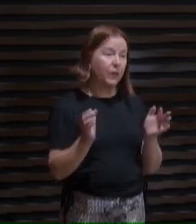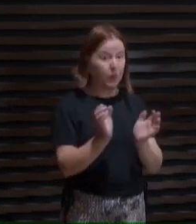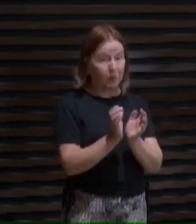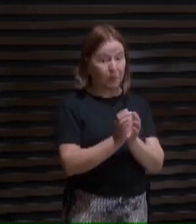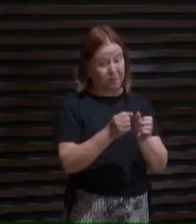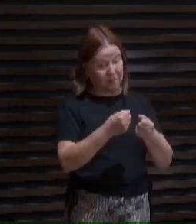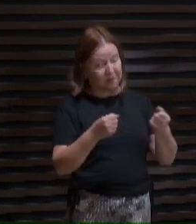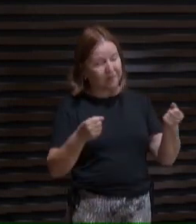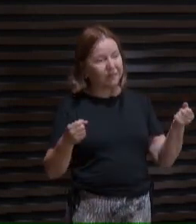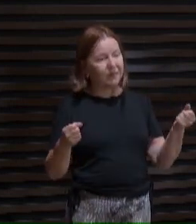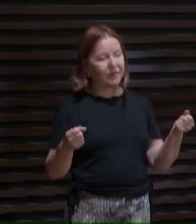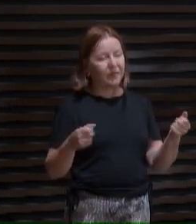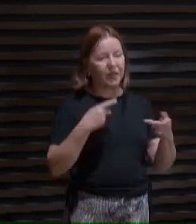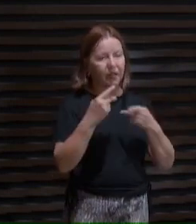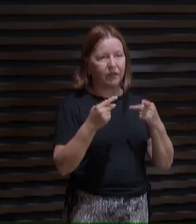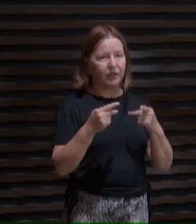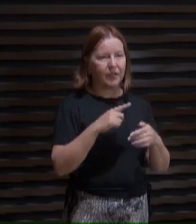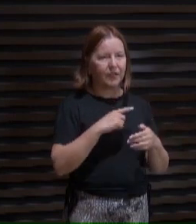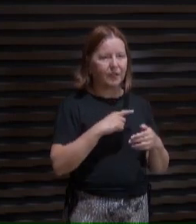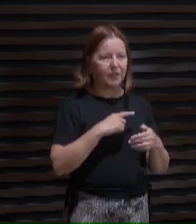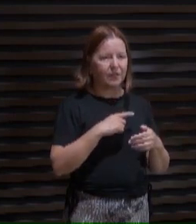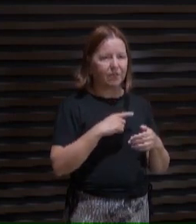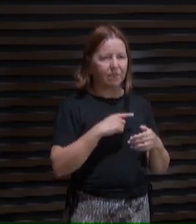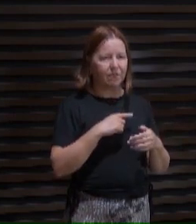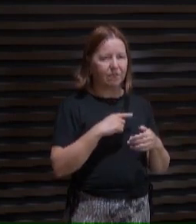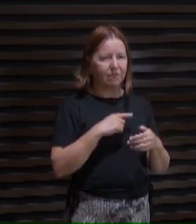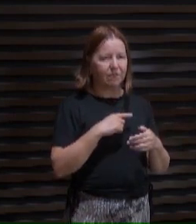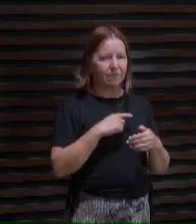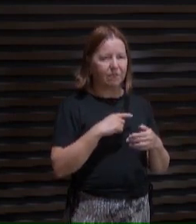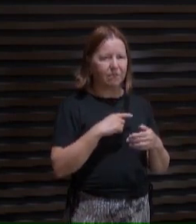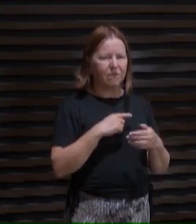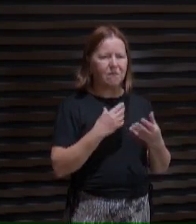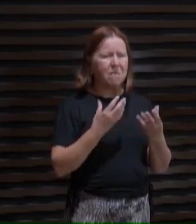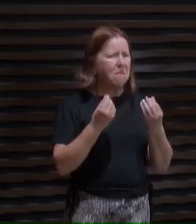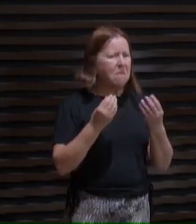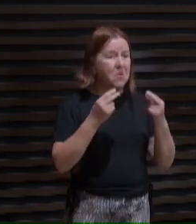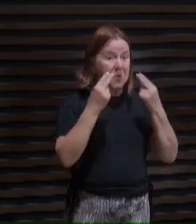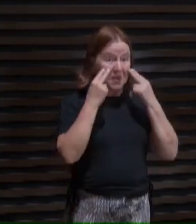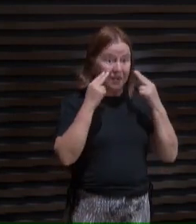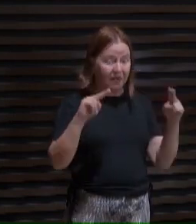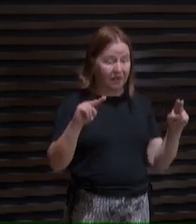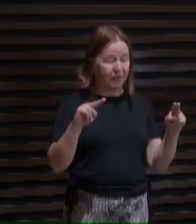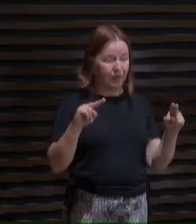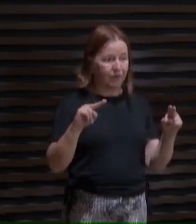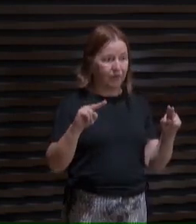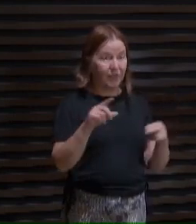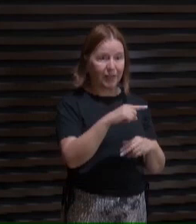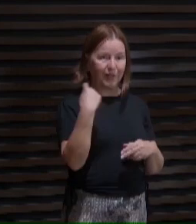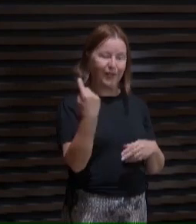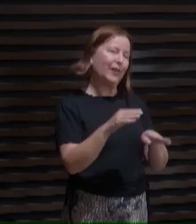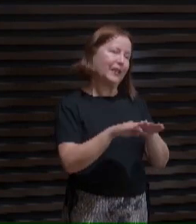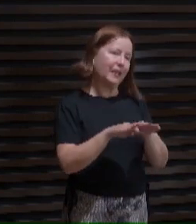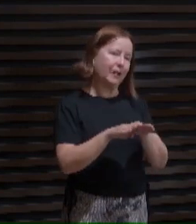grande, e ele diz que há uma tão grande nuvem de testemunha, que ele está dizendo, portanto, nós também,